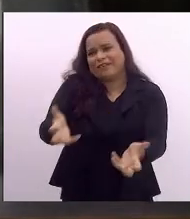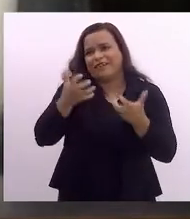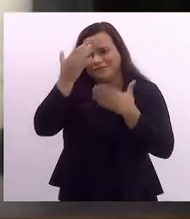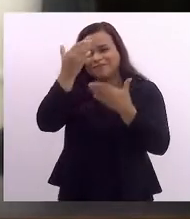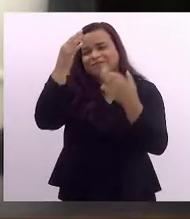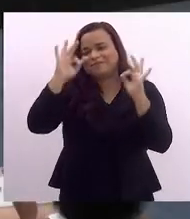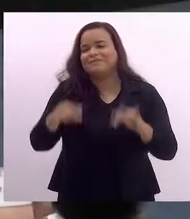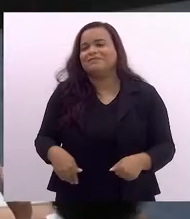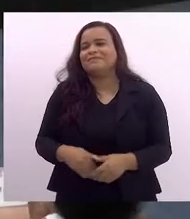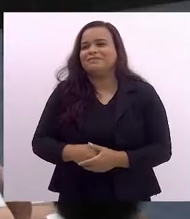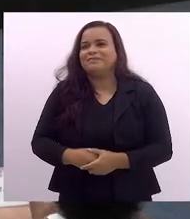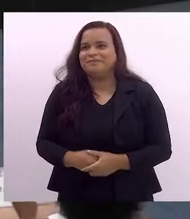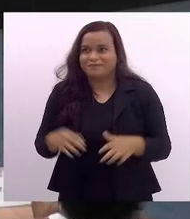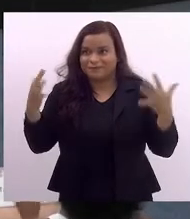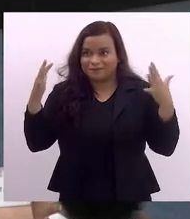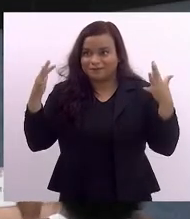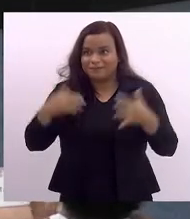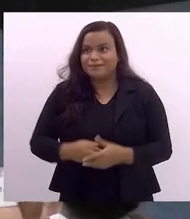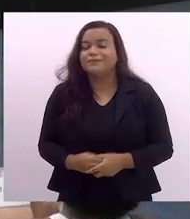obrigada.